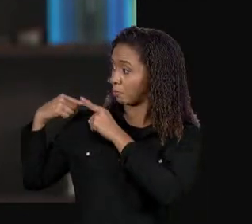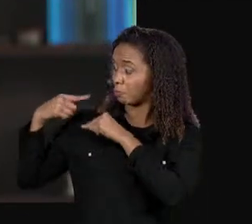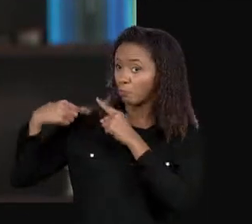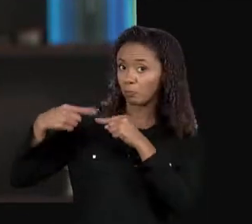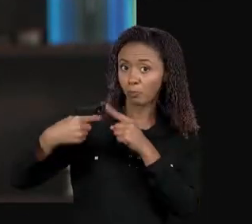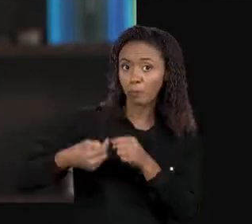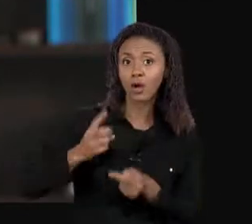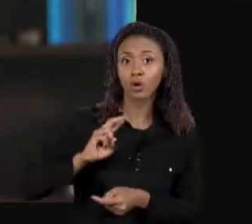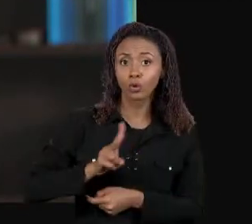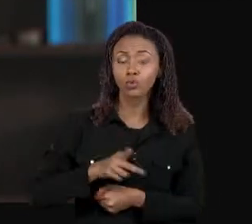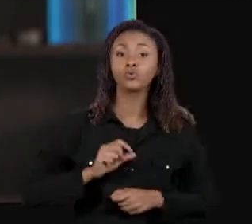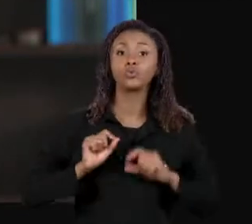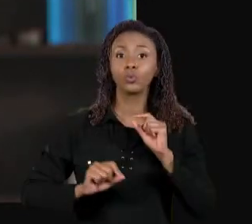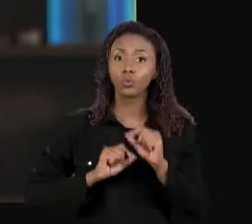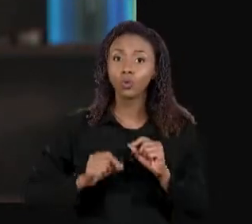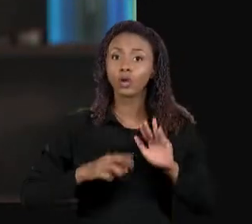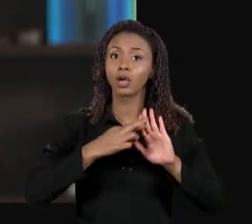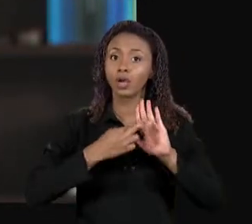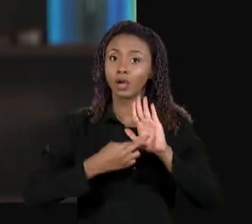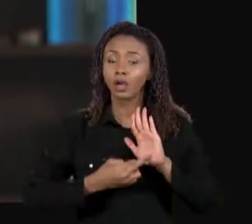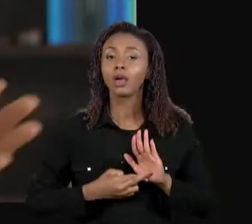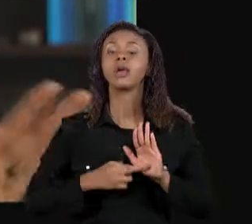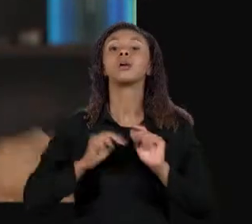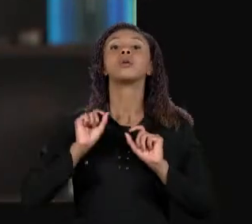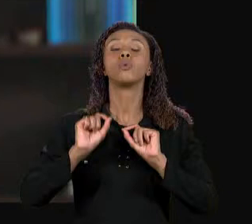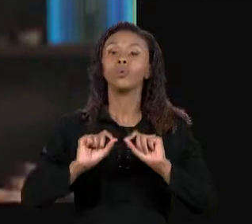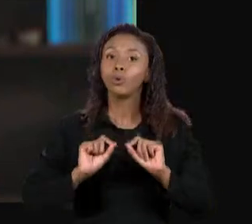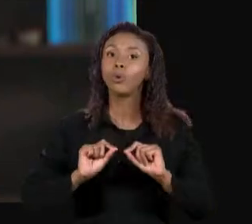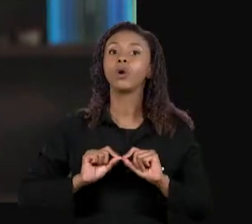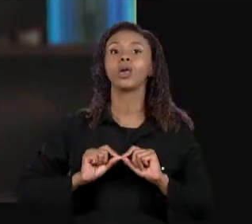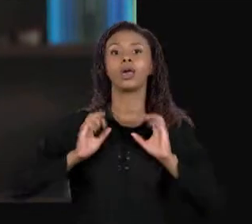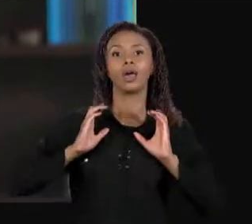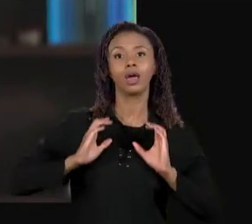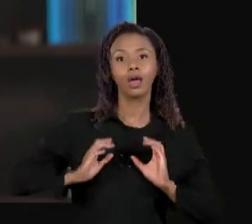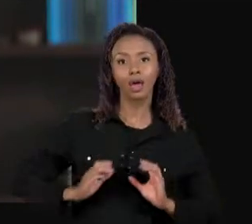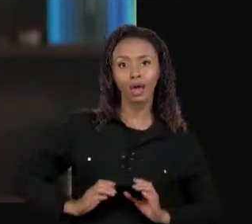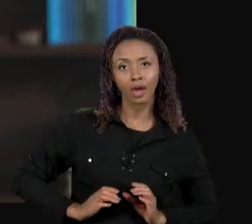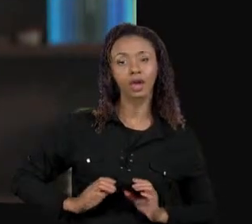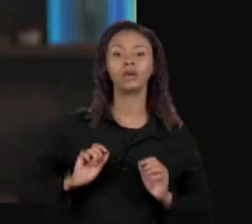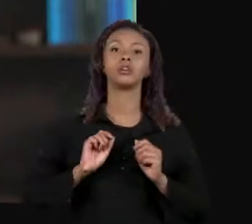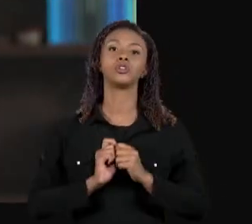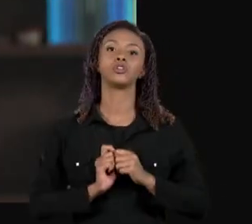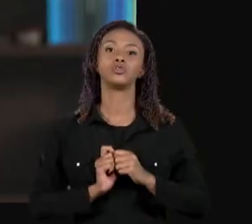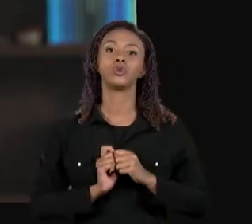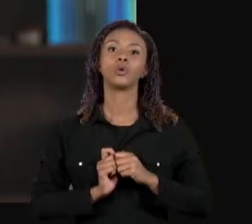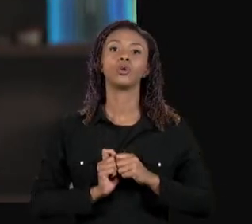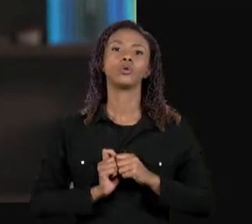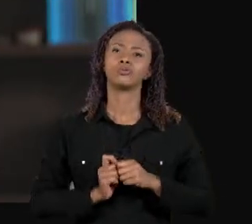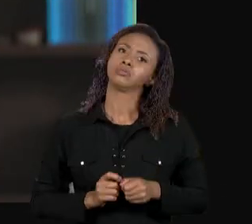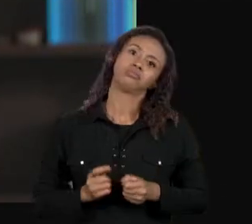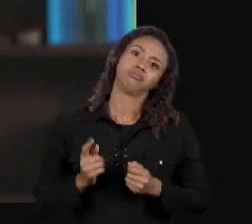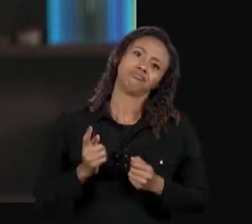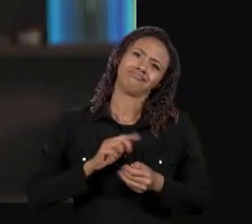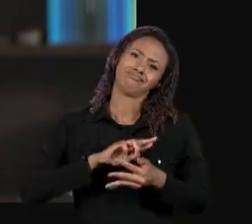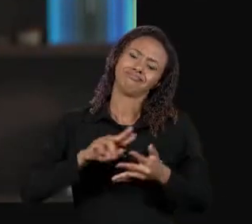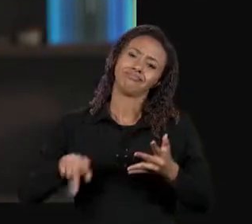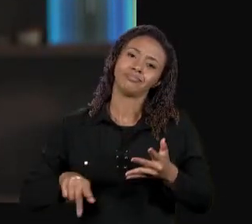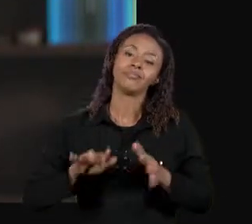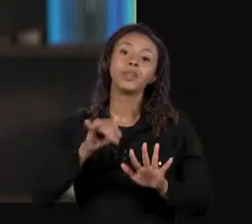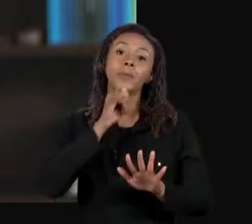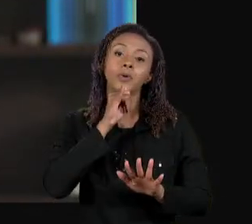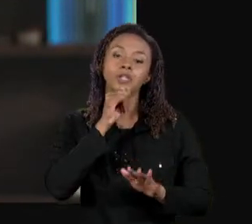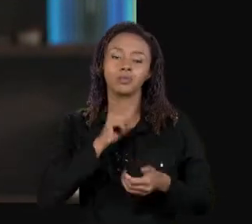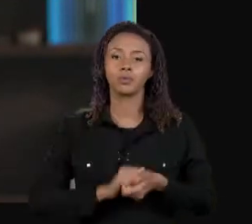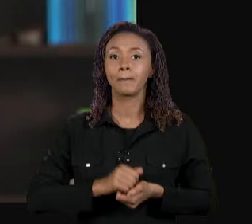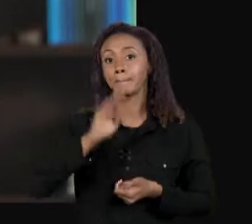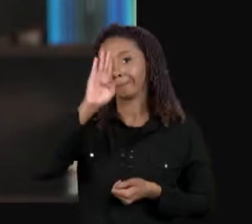princípios éticos, estéticos e políticos colocados nas diretrizes anteriores. Se a gente conseguisse os princípios, né,